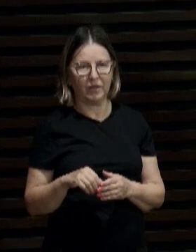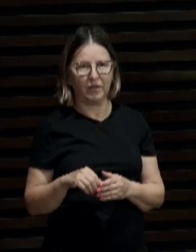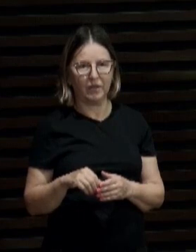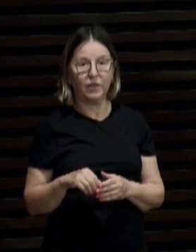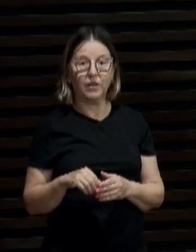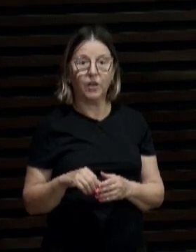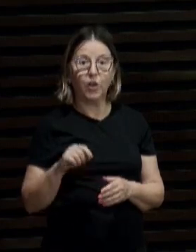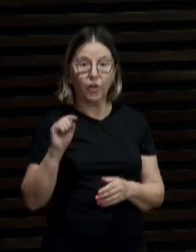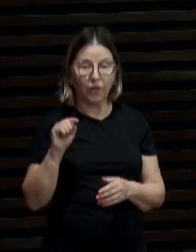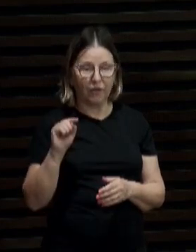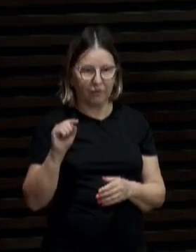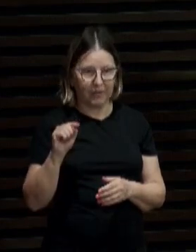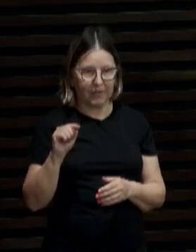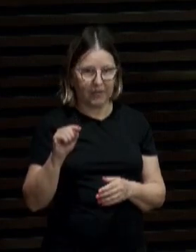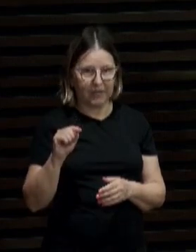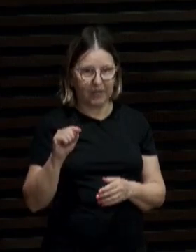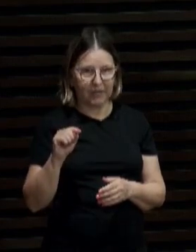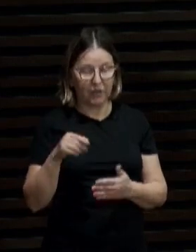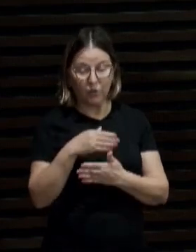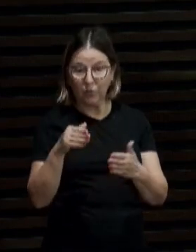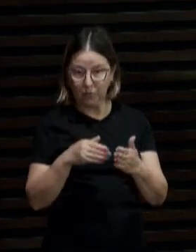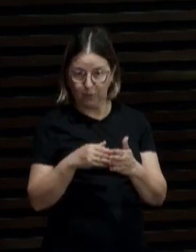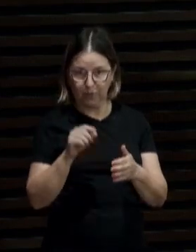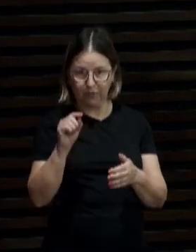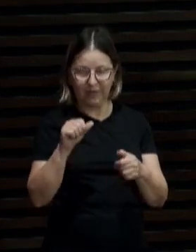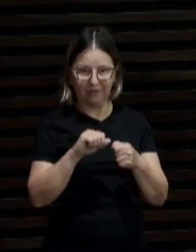fizer, faça como se fosse para o Senhor, faça com toda a sua